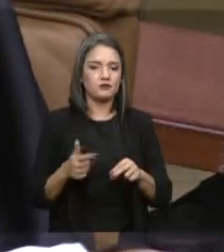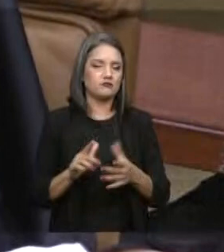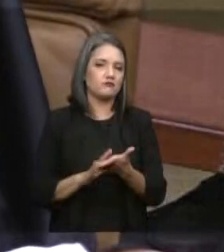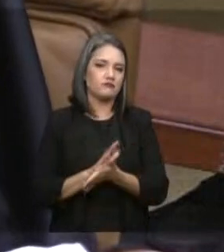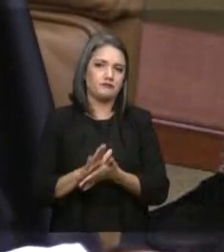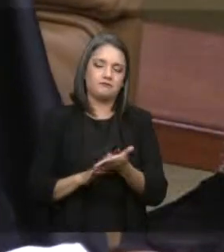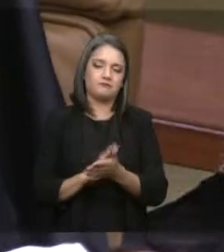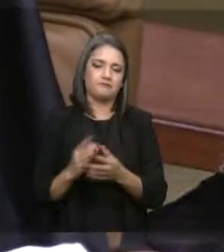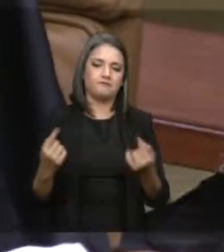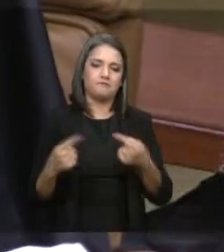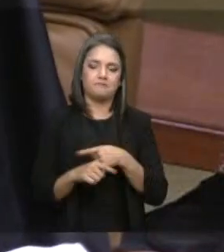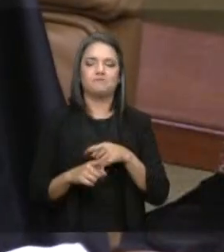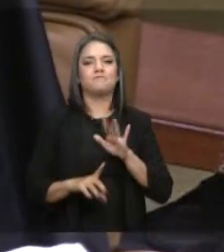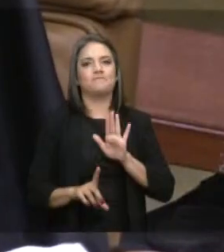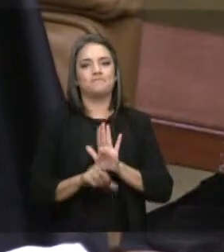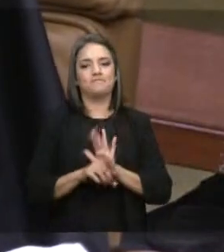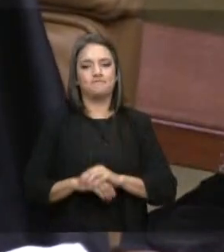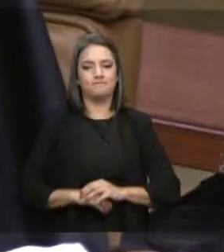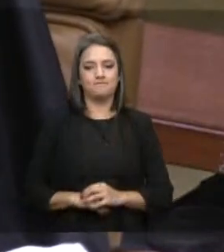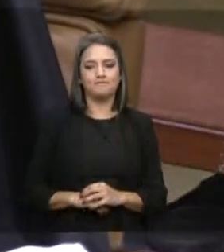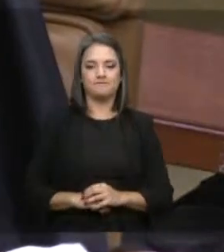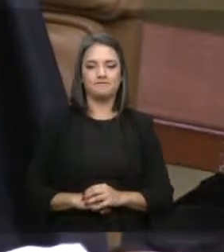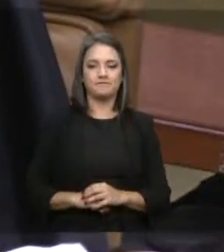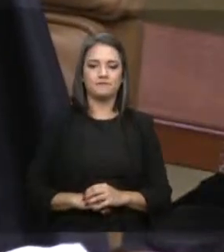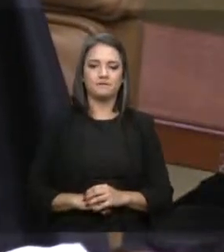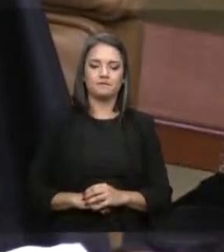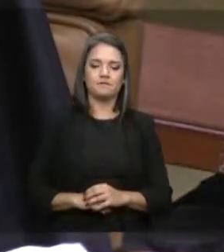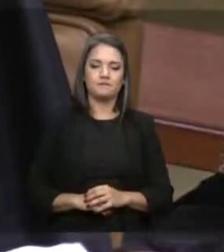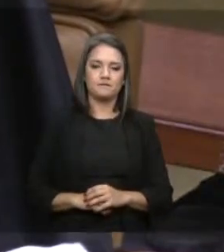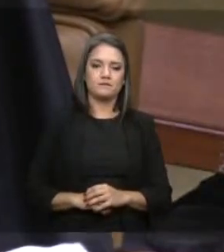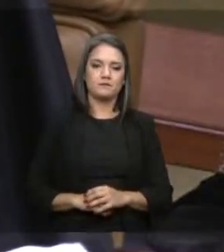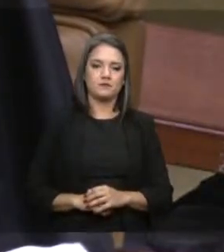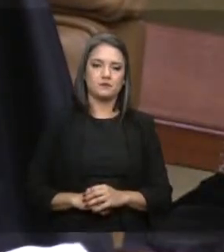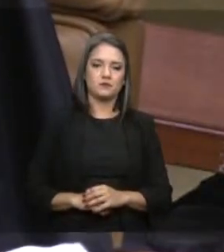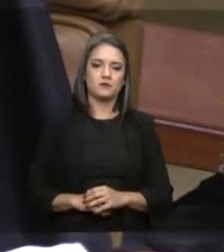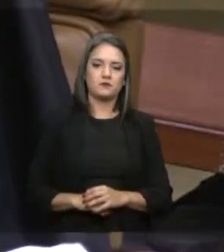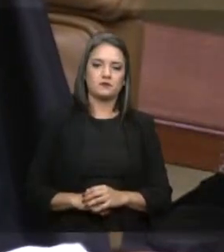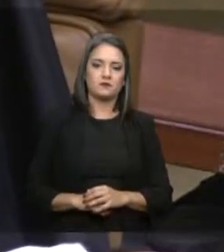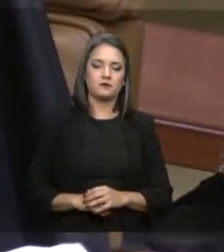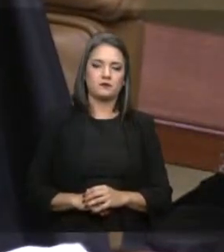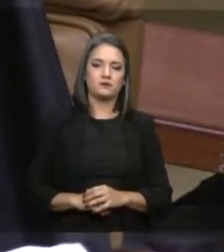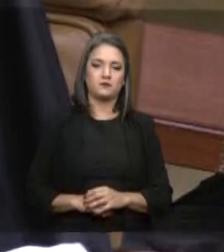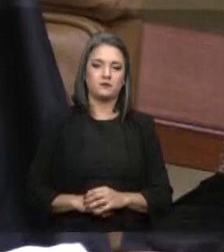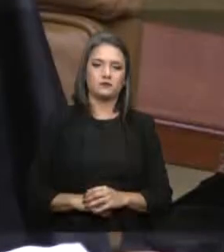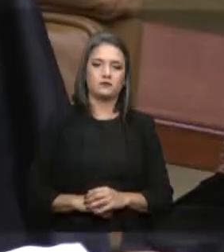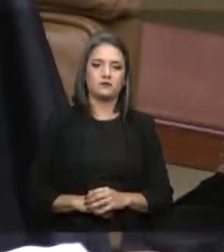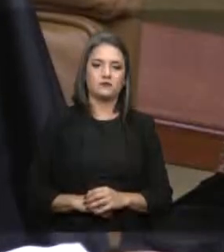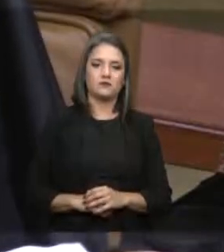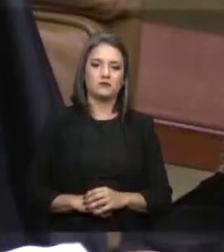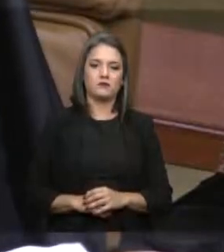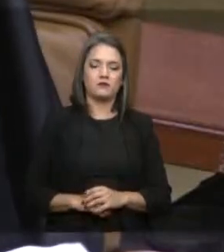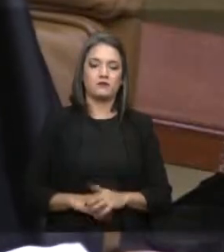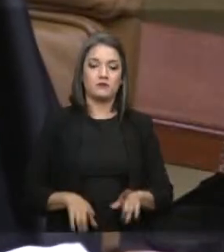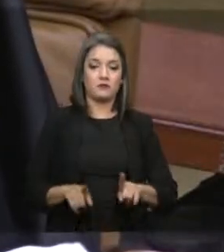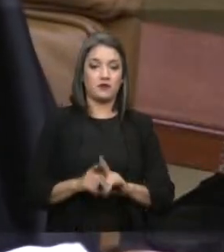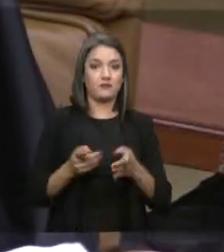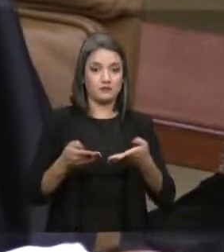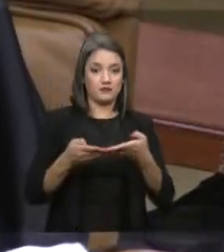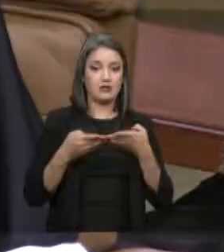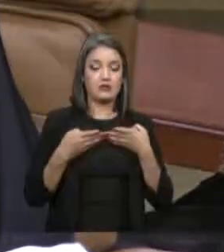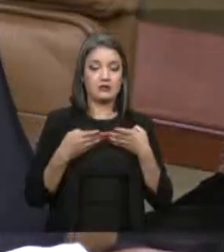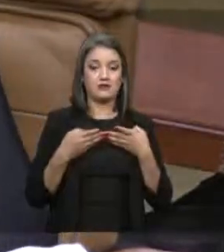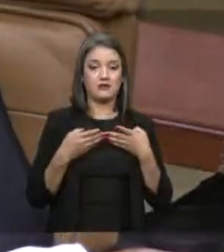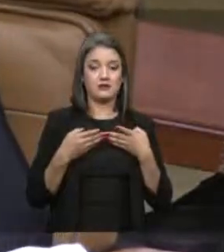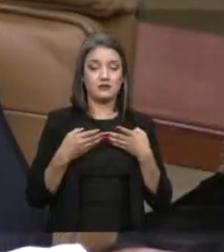Ofensa ao princípio da legalidade e aqui senhora Presidente quero pedir licença para abrir um pequeno parenteses